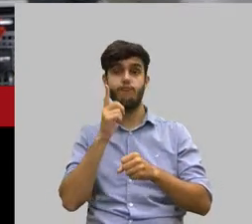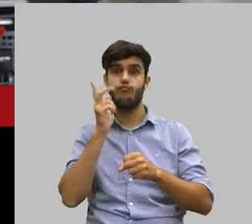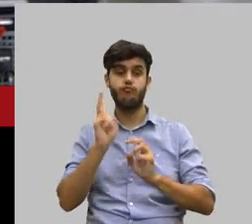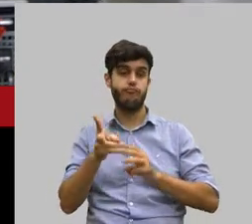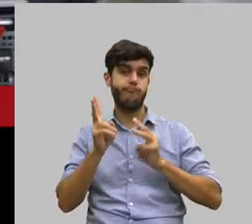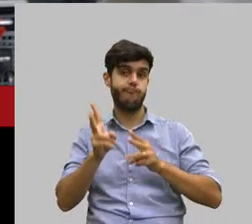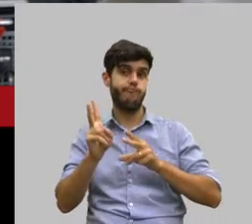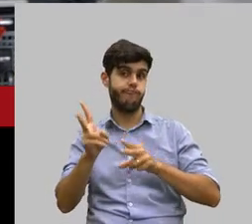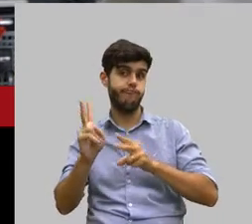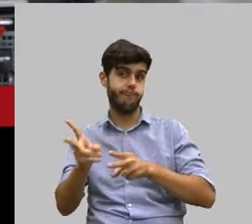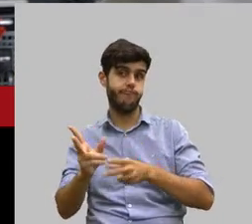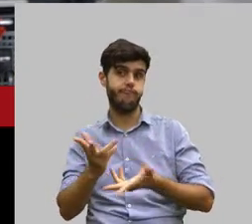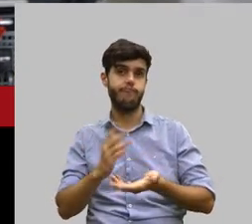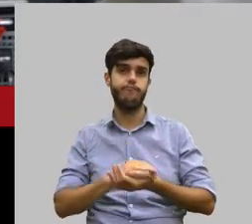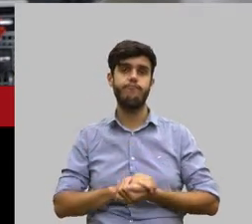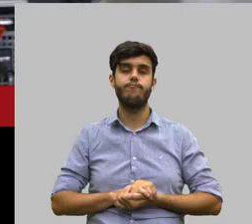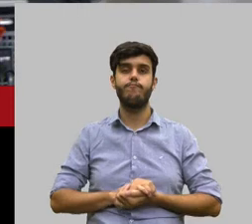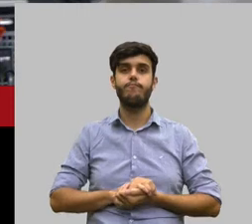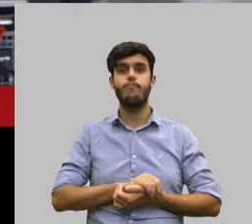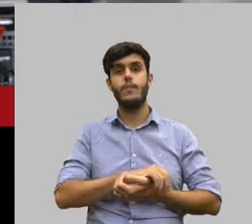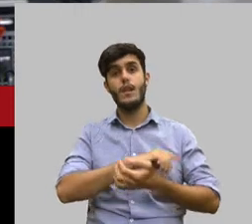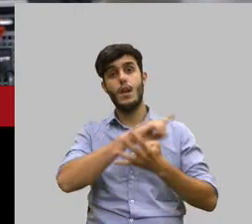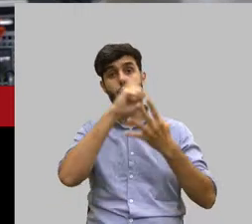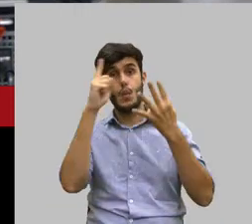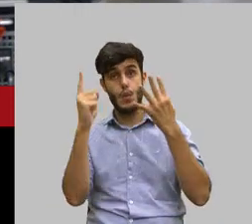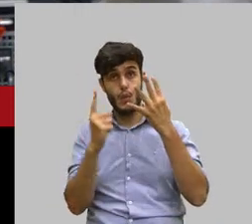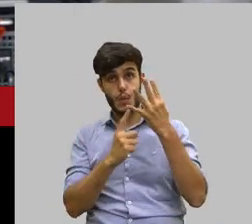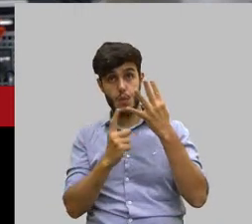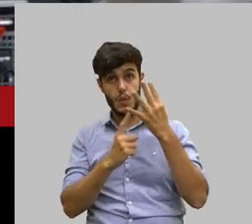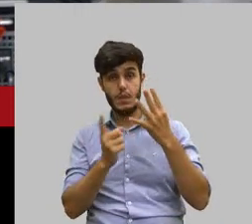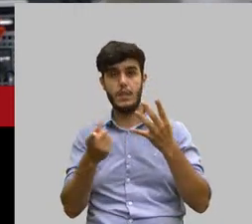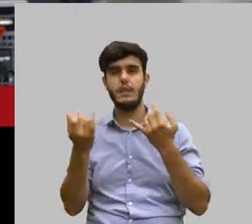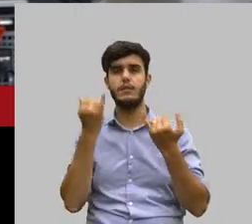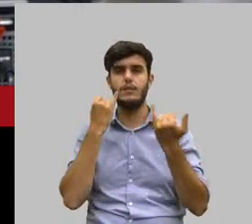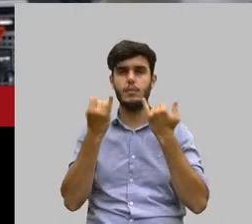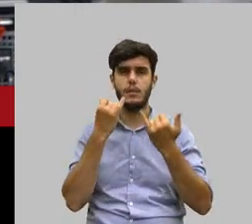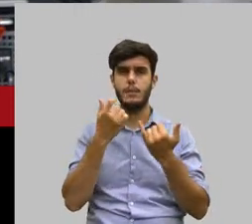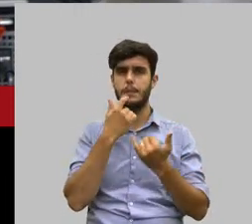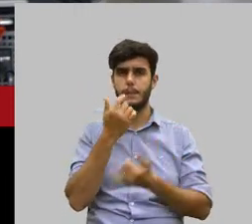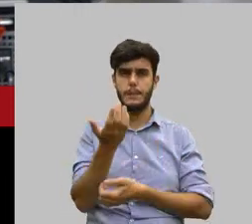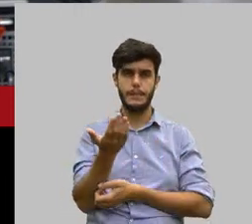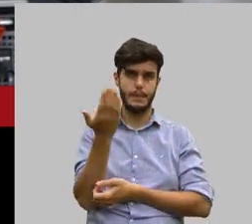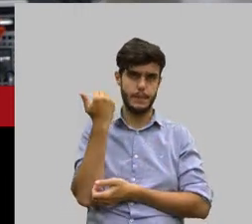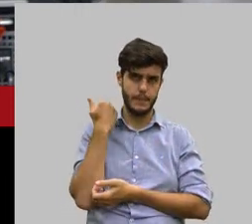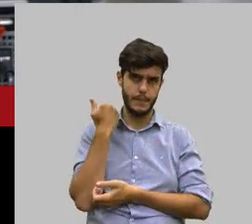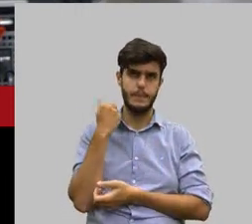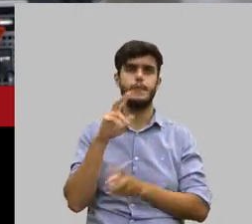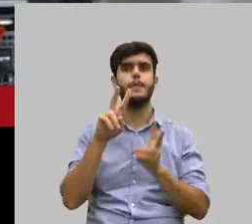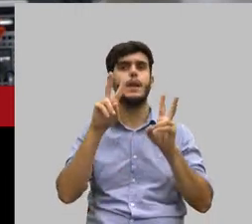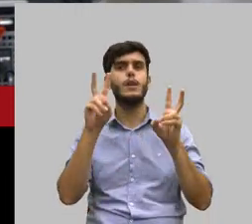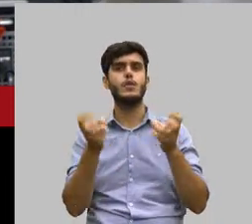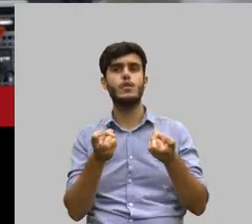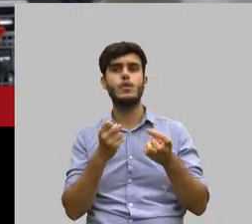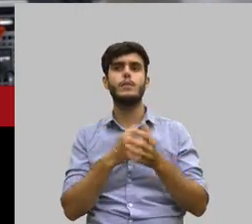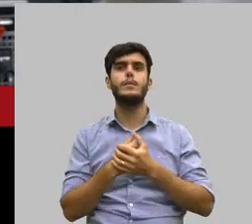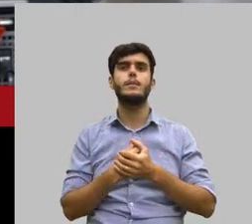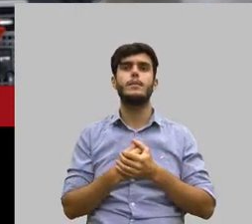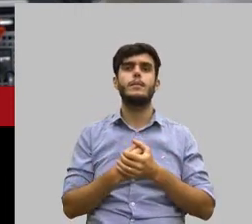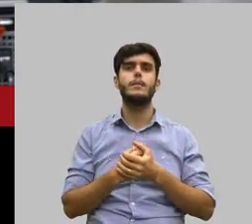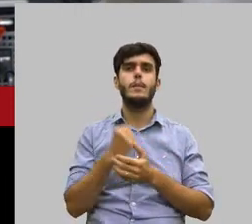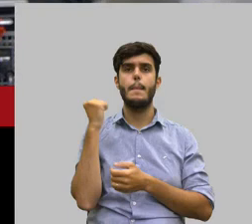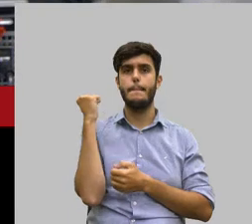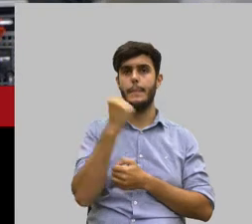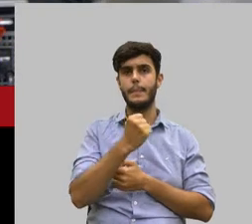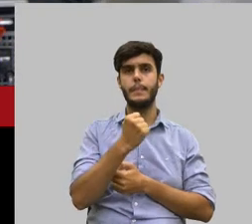o quarto ponto e é uma notícia mais recente sobre o homicídio